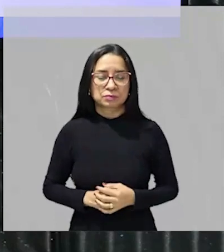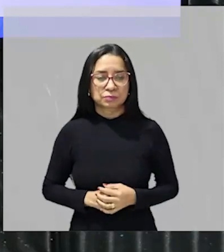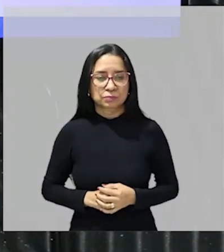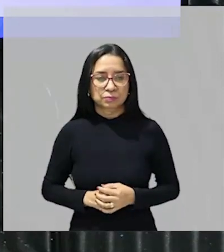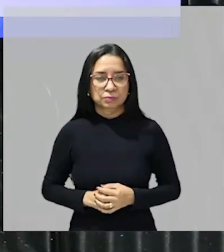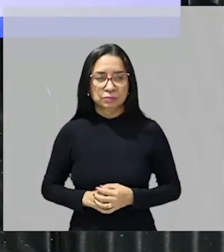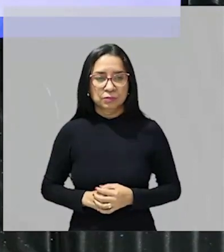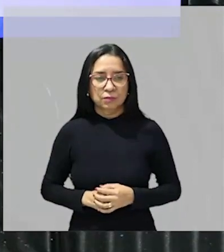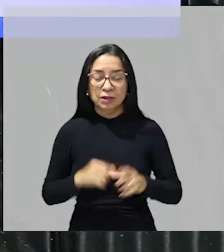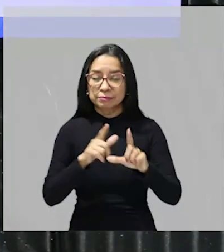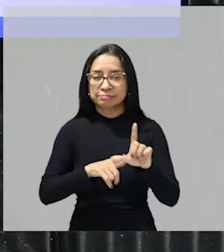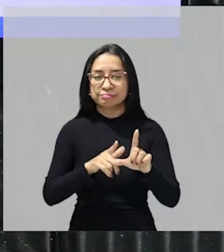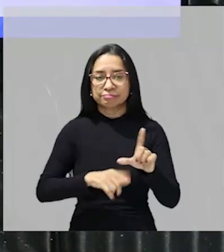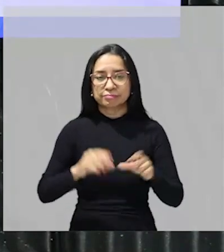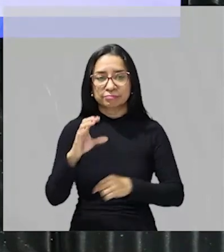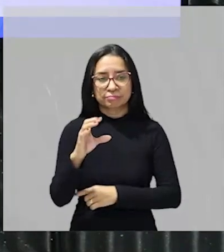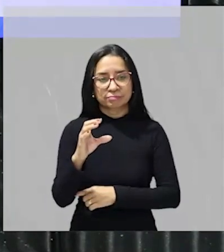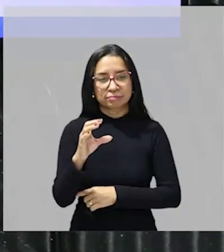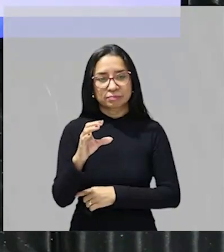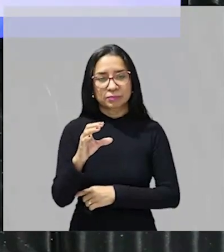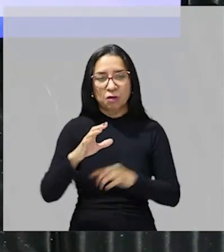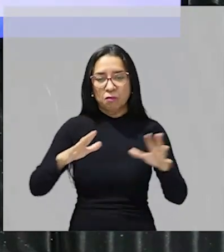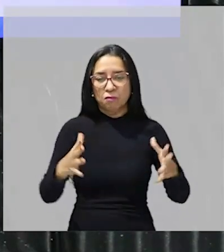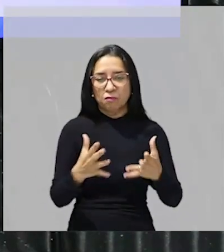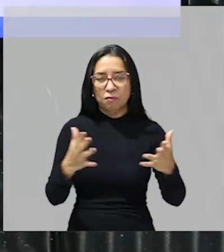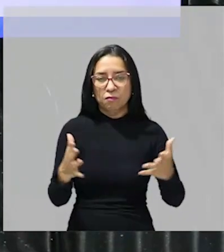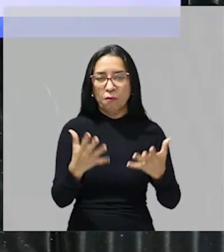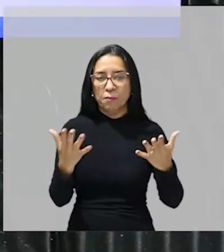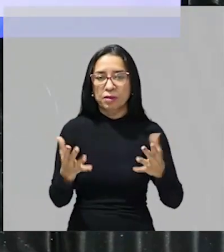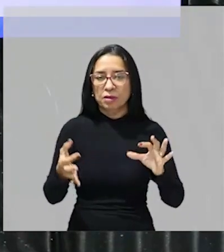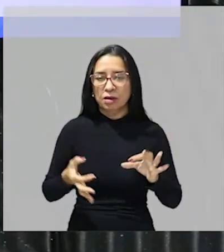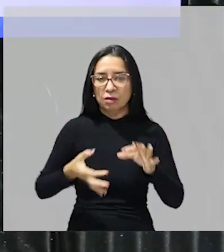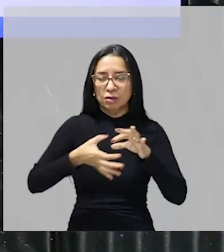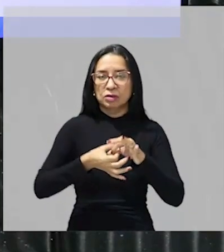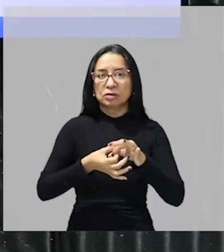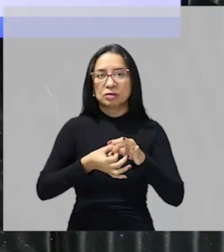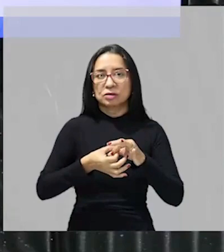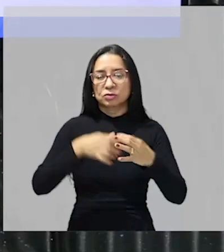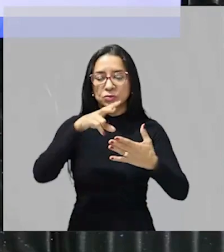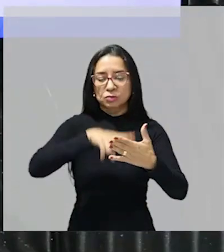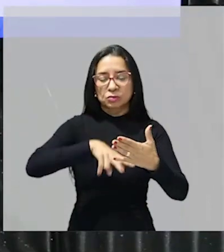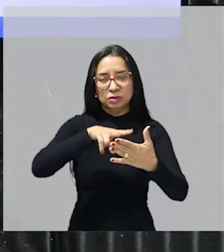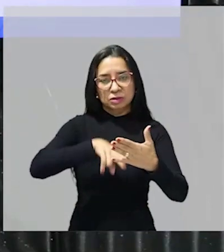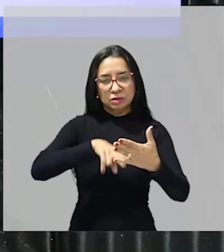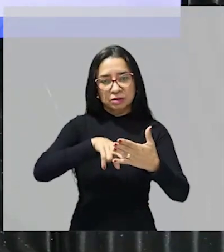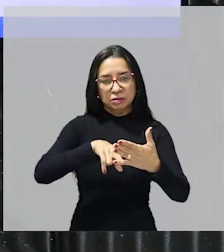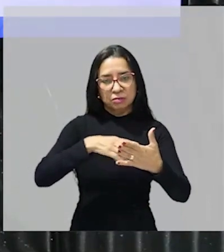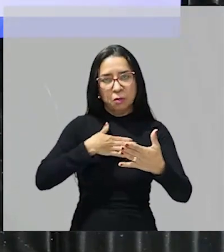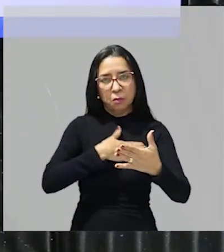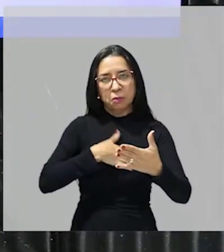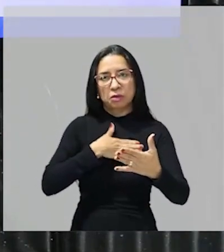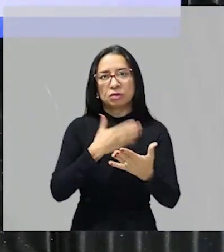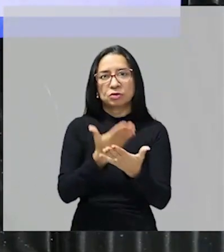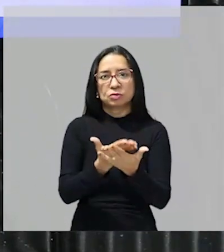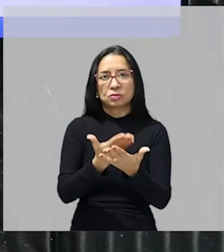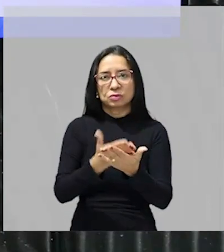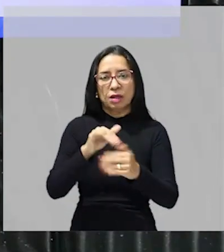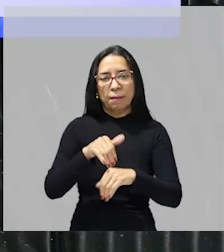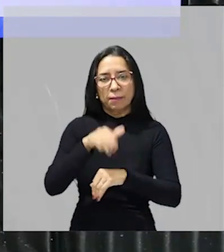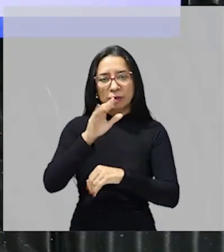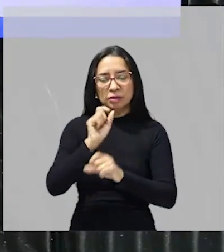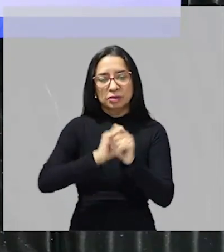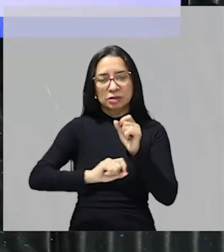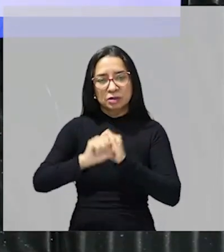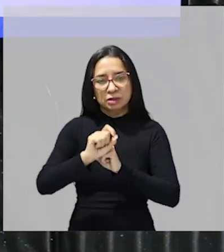leitor, de quem está lendo aquele texto ali. Eu gostaria de estudar mais sobre isso para poder eu